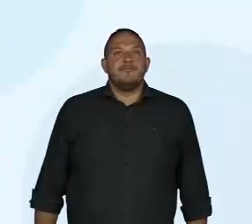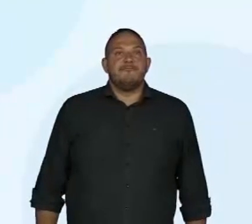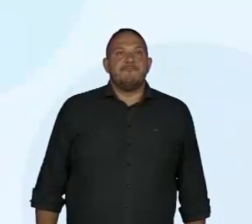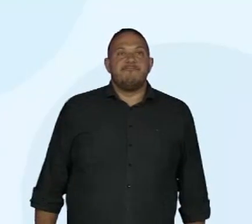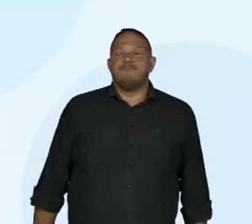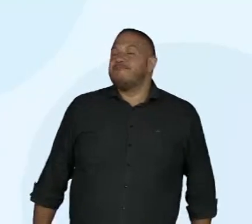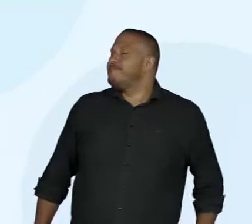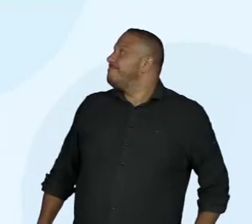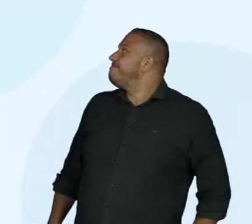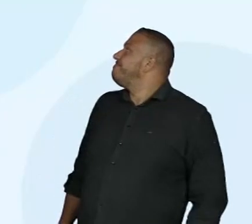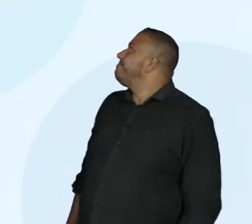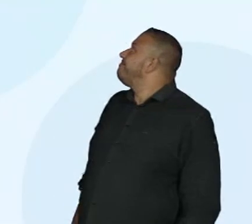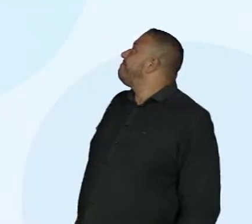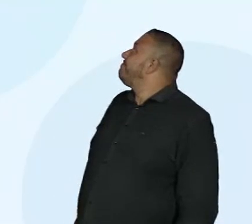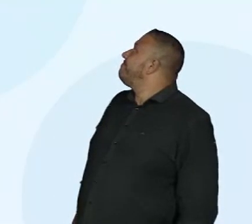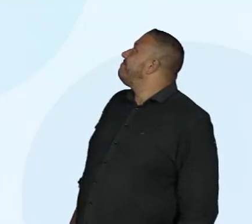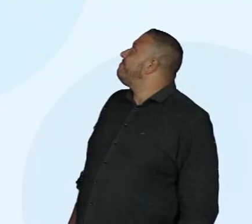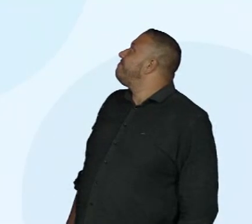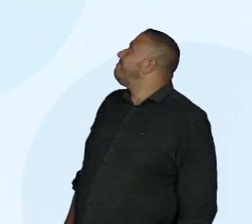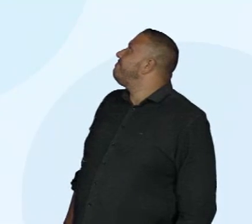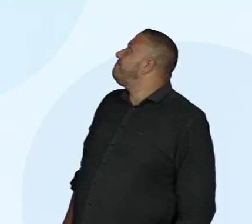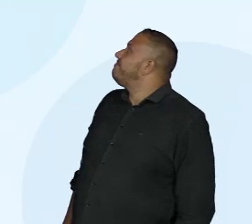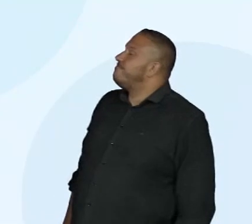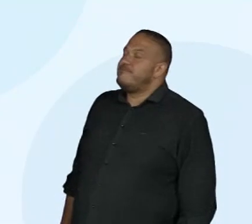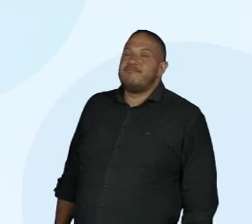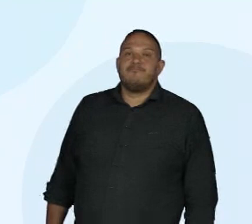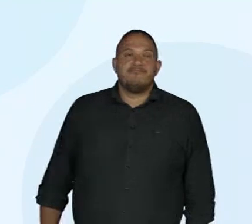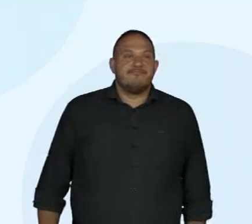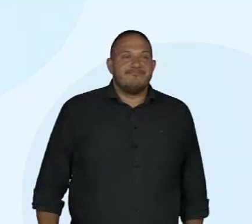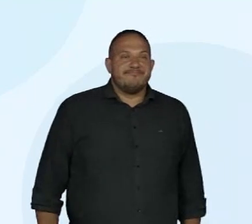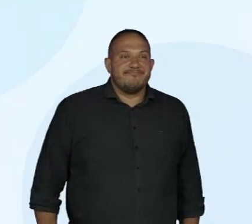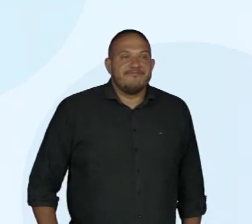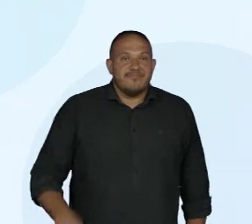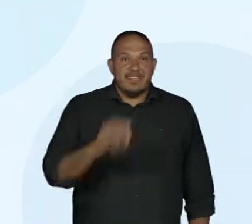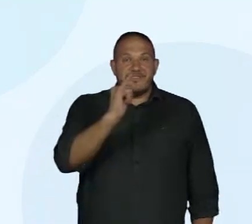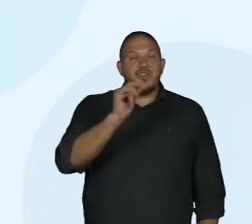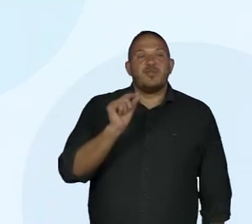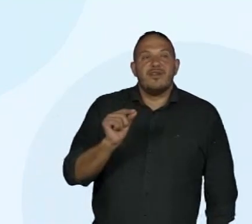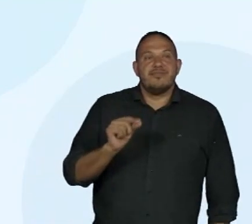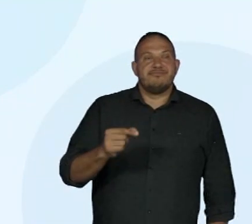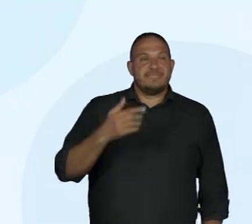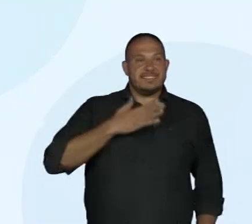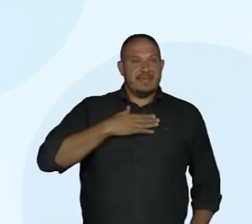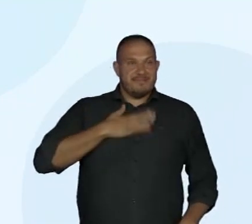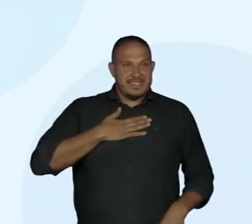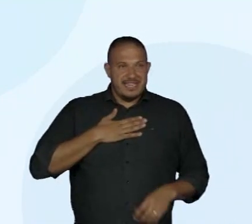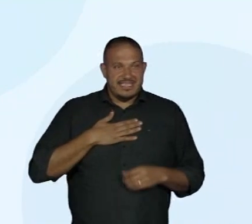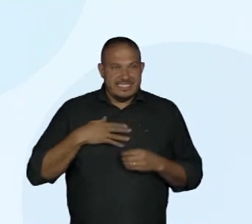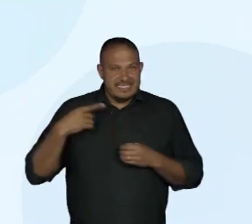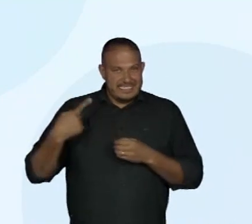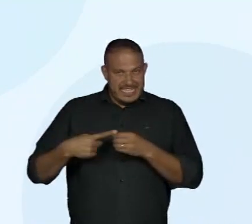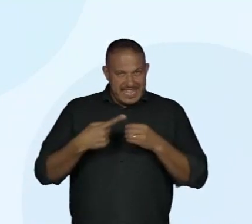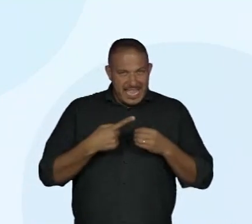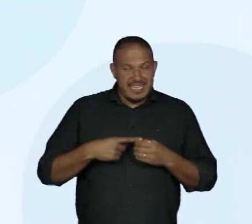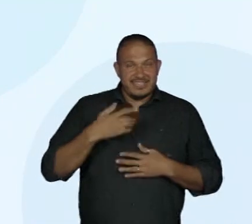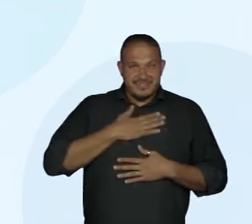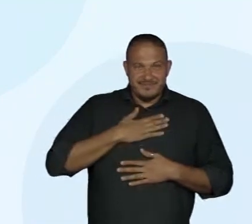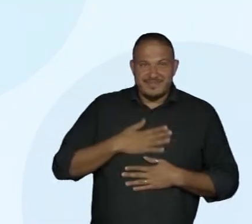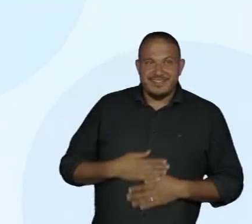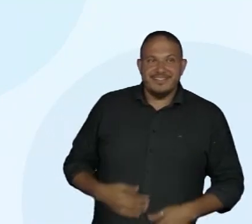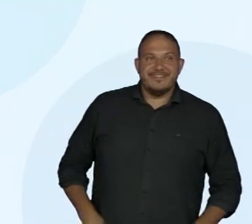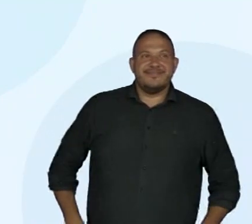vendo? É o momento que ele está se posicionando. Na minha cidade... Isso. Traz a opinião